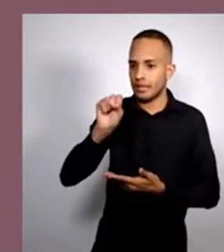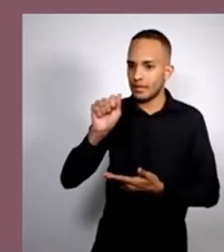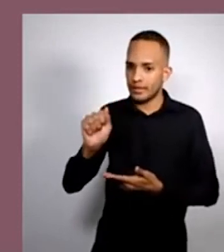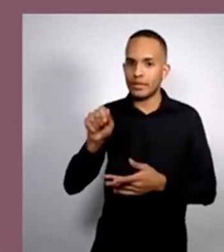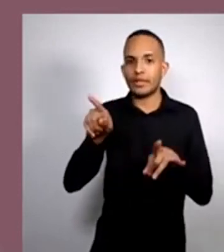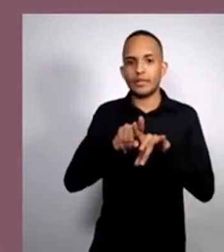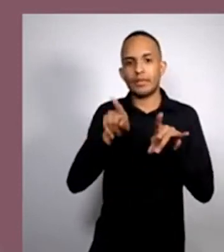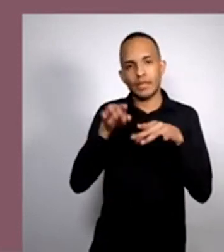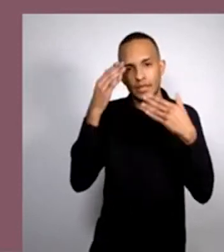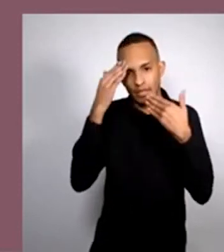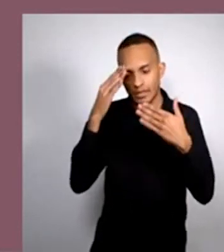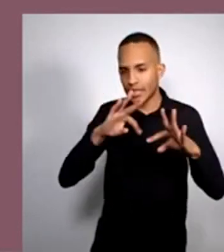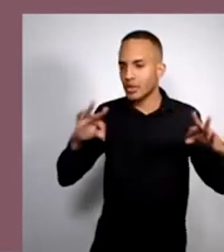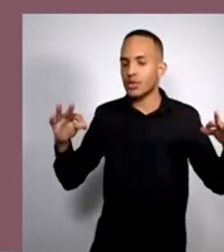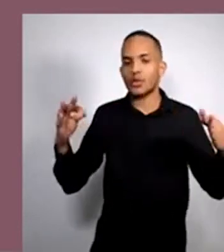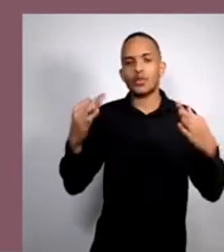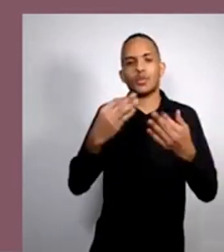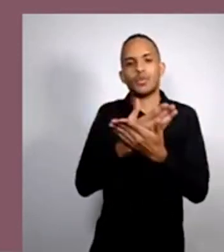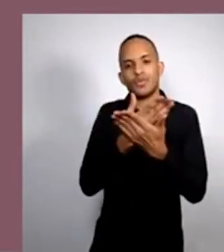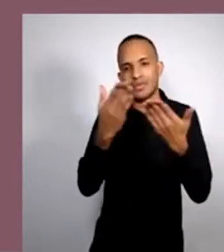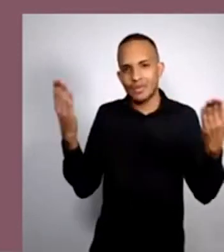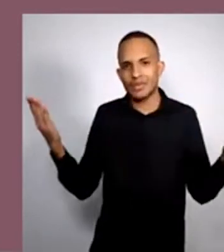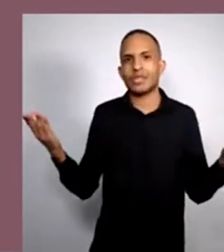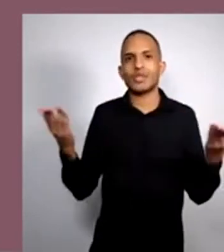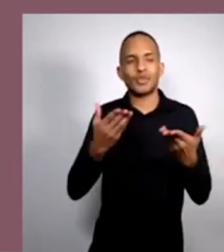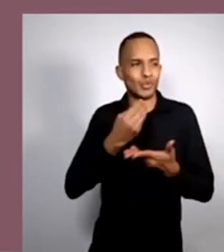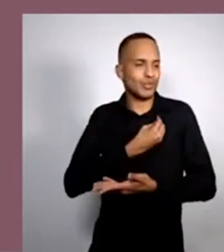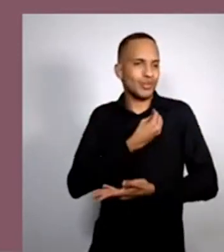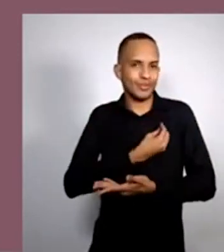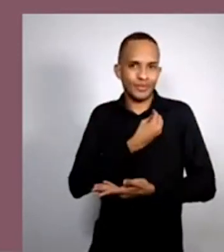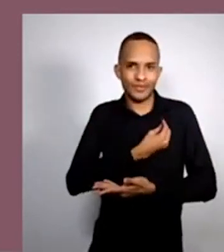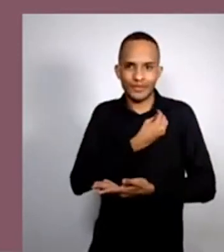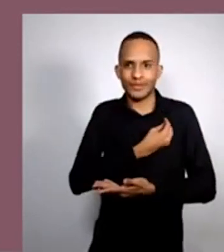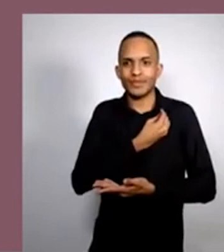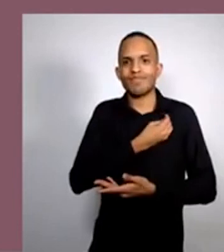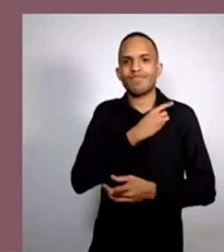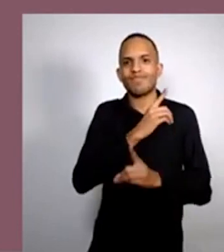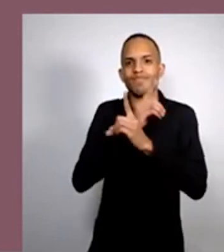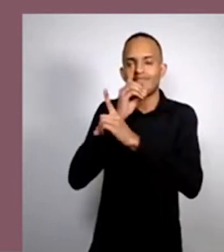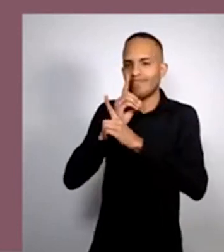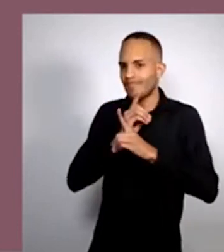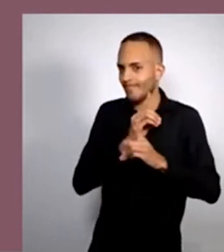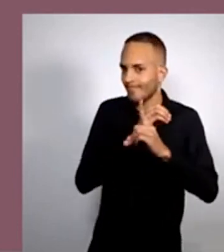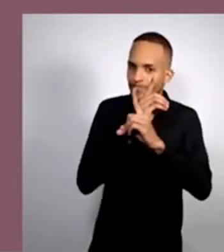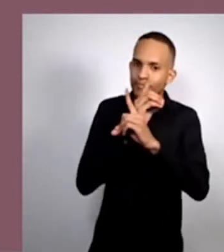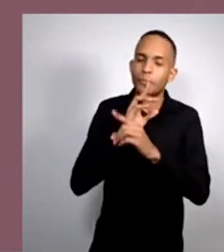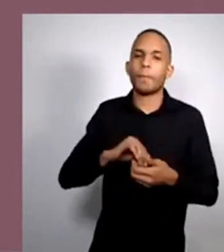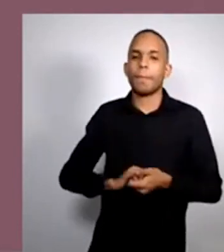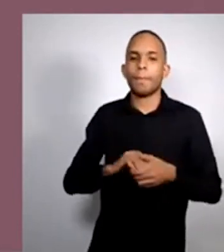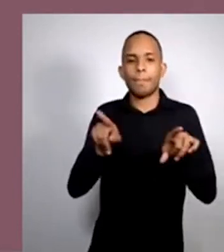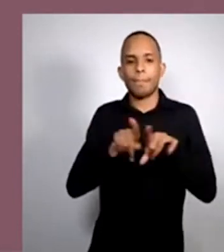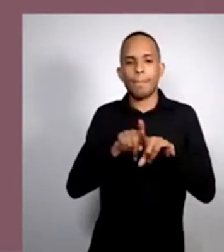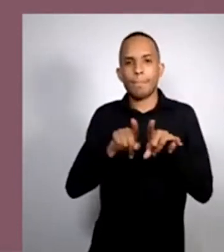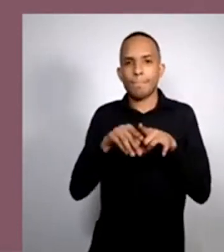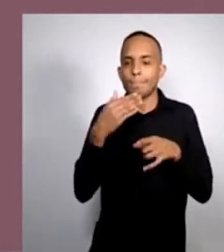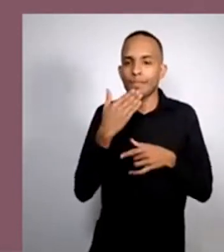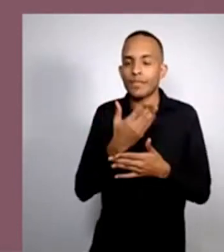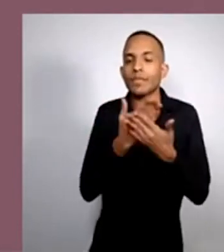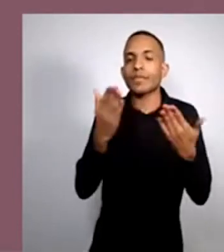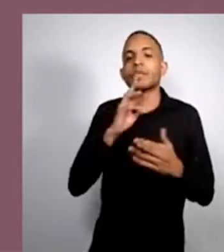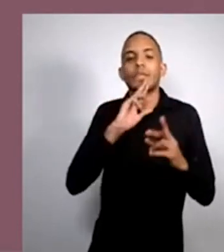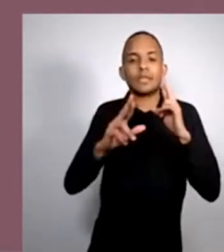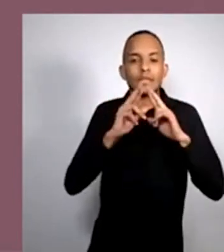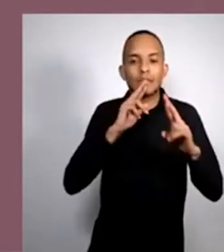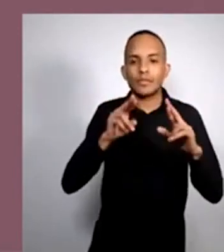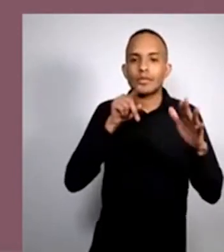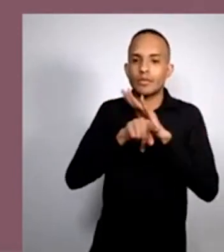Agradecemos a presença de todas as pessoas que nos acompanharam ao longo desse encontro e pedimos para que, se possível, respondam os